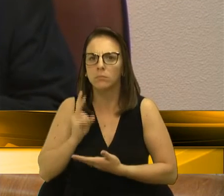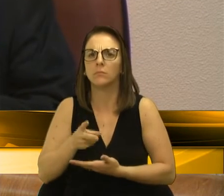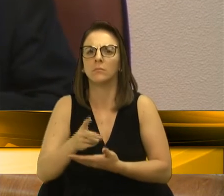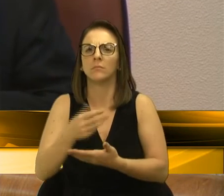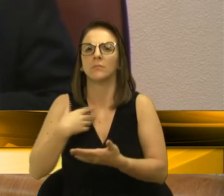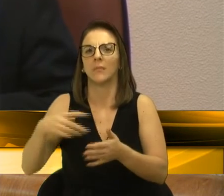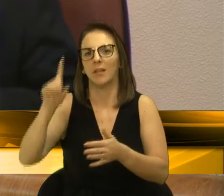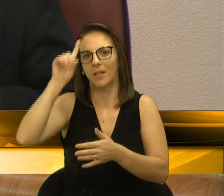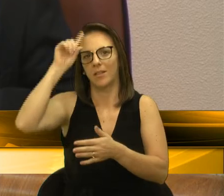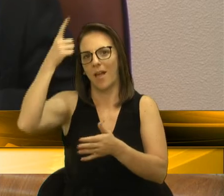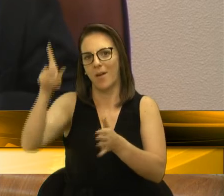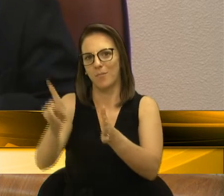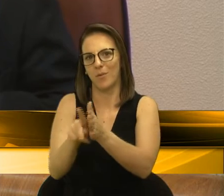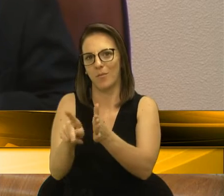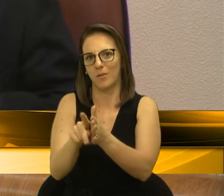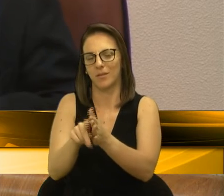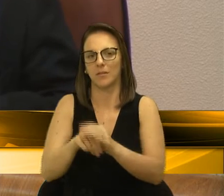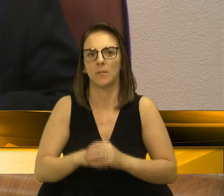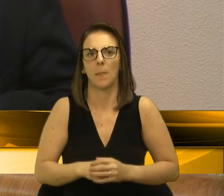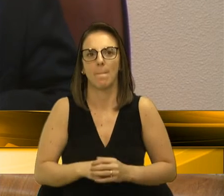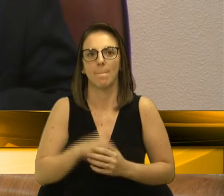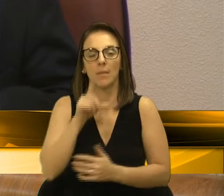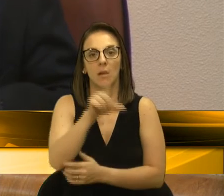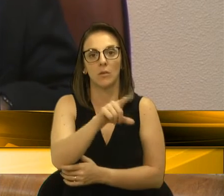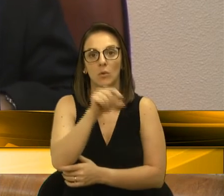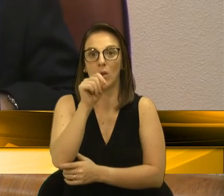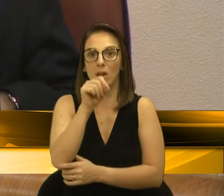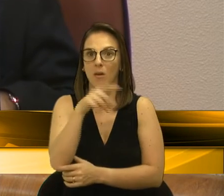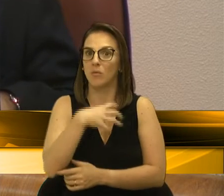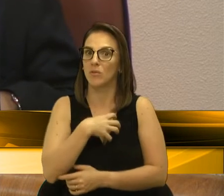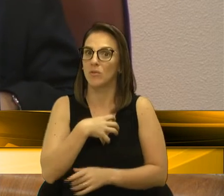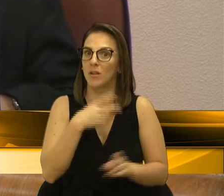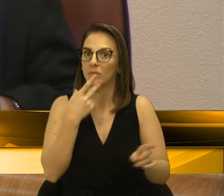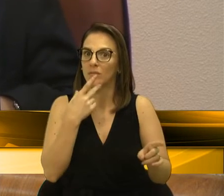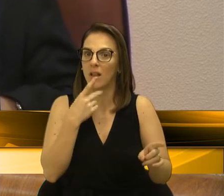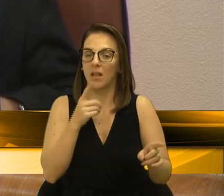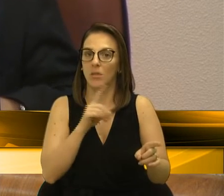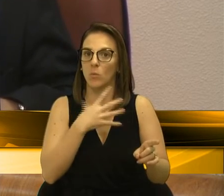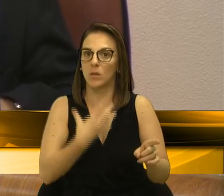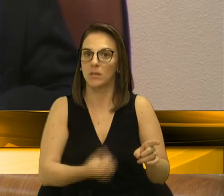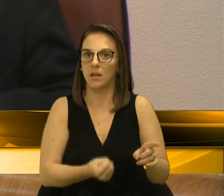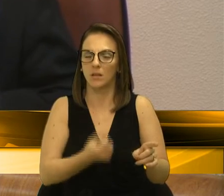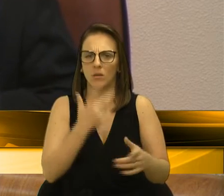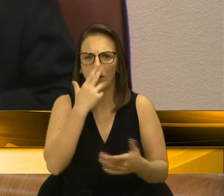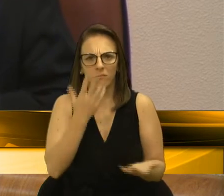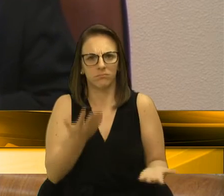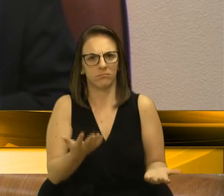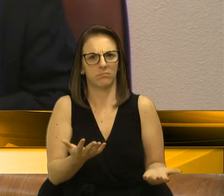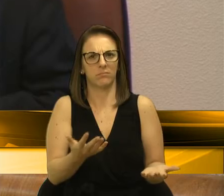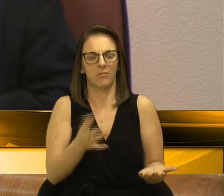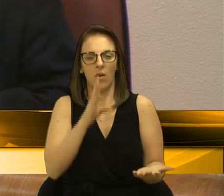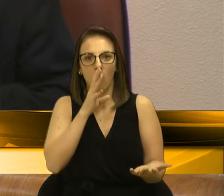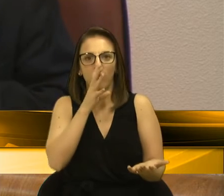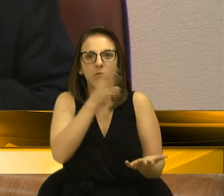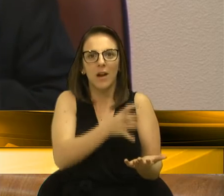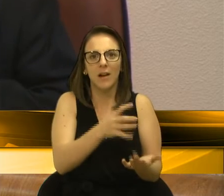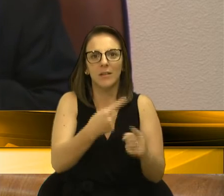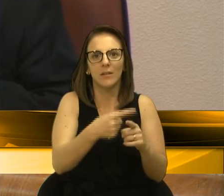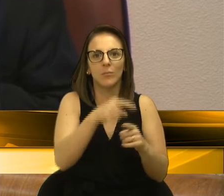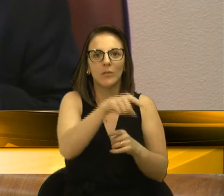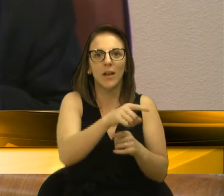9/8/2019, decidiu pela modalidade rejeitada, ofendendo assim a deliberação do órgão e, consequentemente, a Lei Municipal